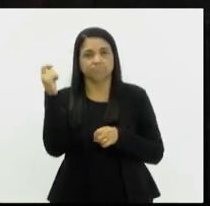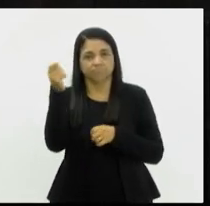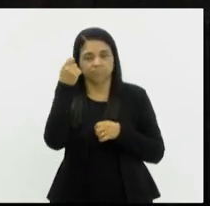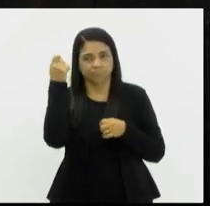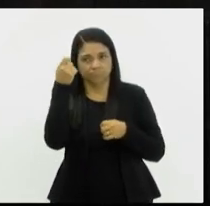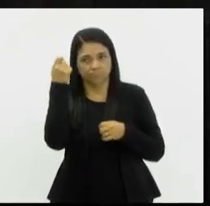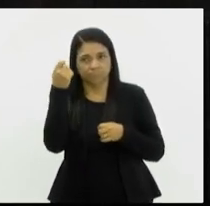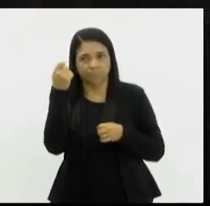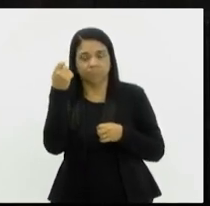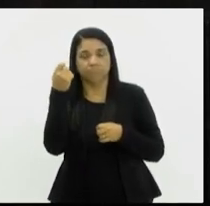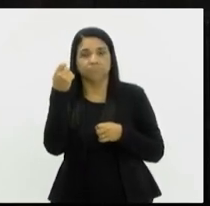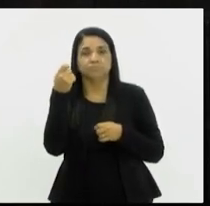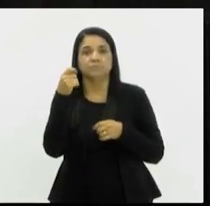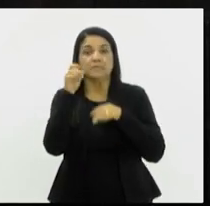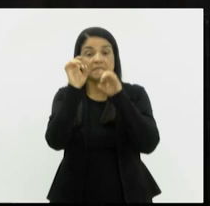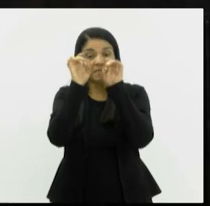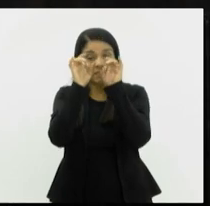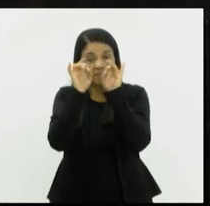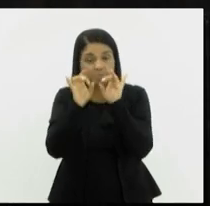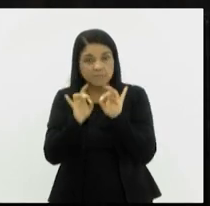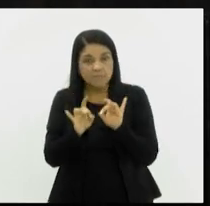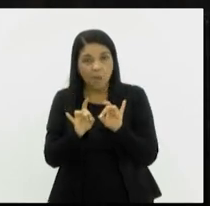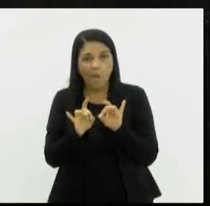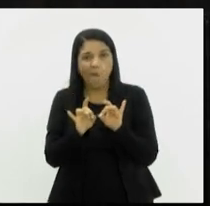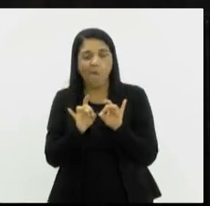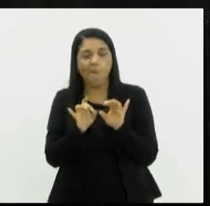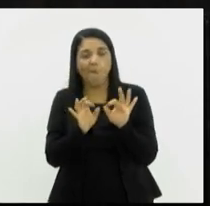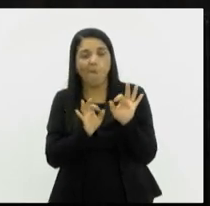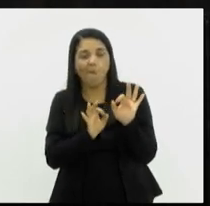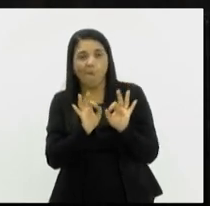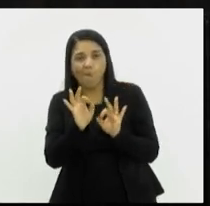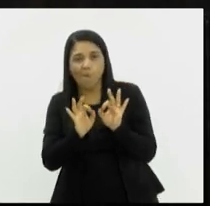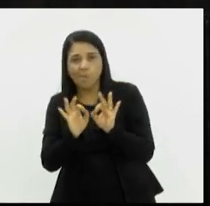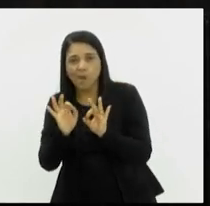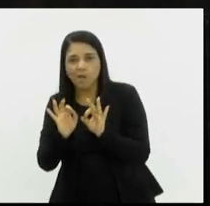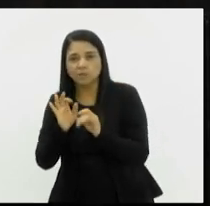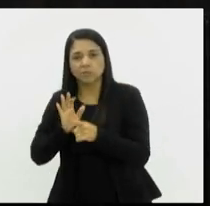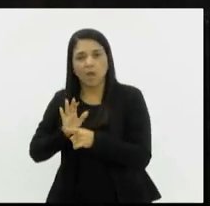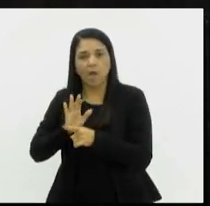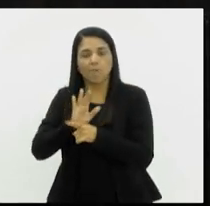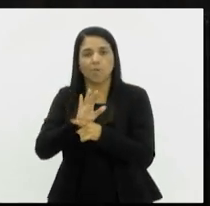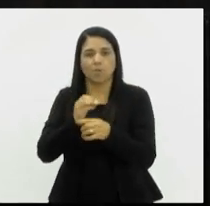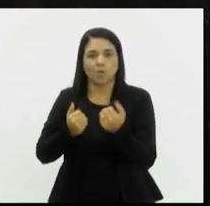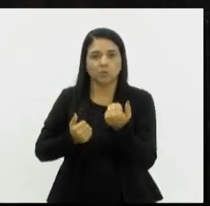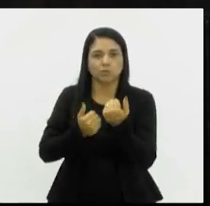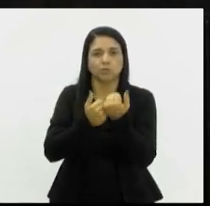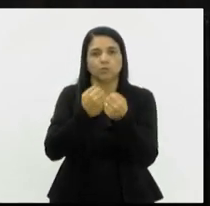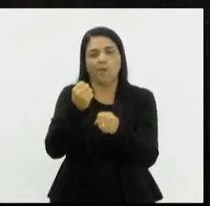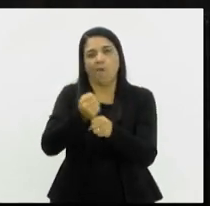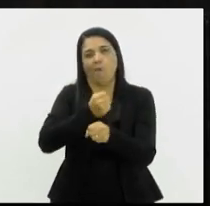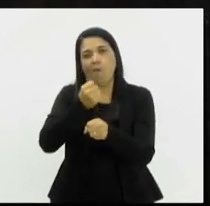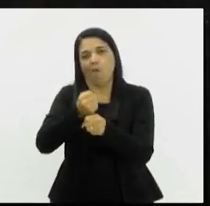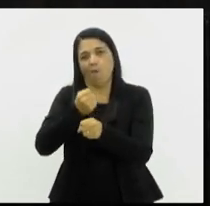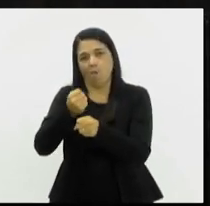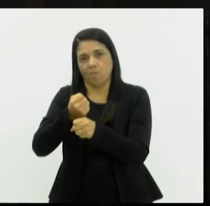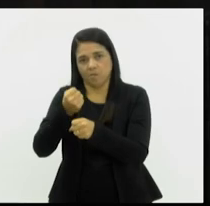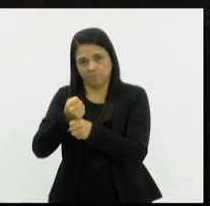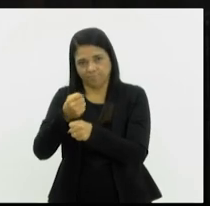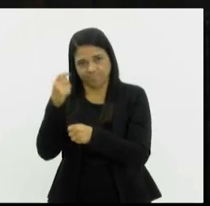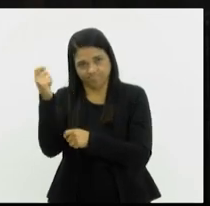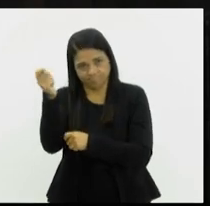e, em especial, ter esse plano de reconstrução do Rio Grande do Sul. Em